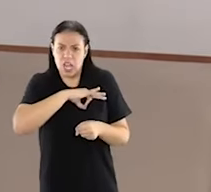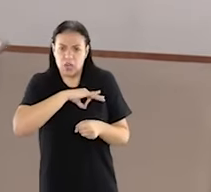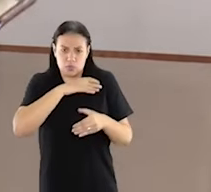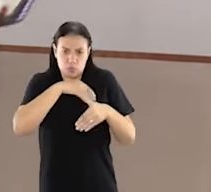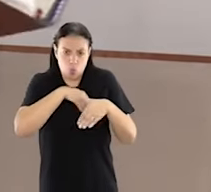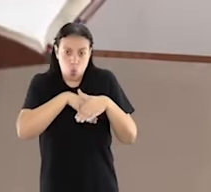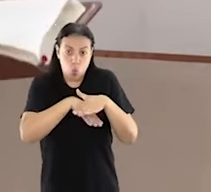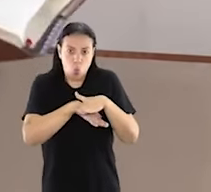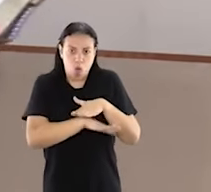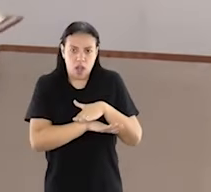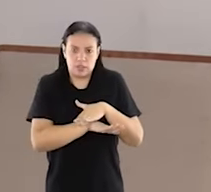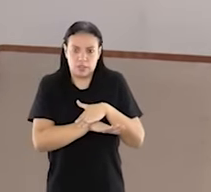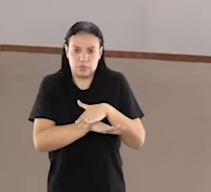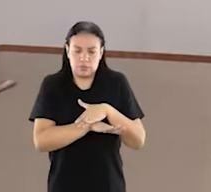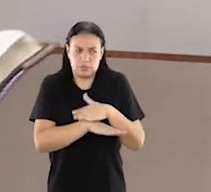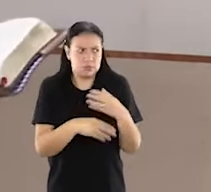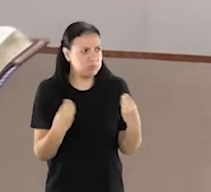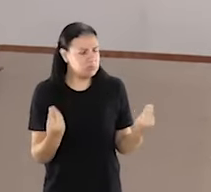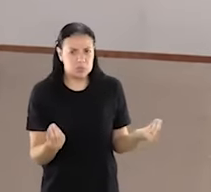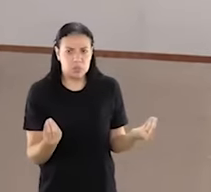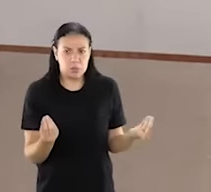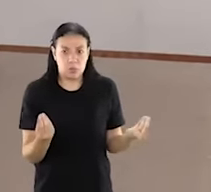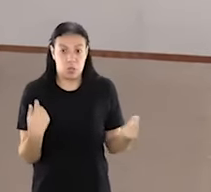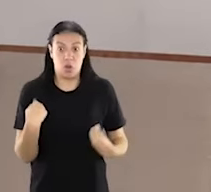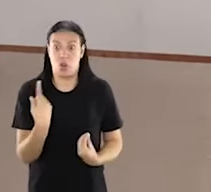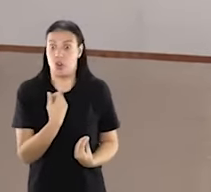cabe na nossa estrutura social brasileira.